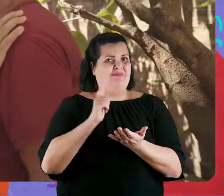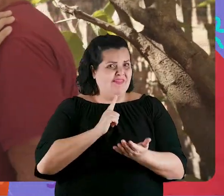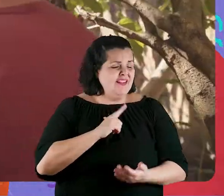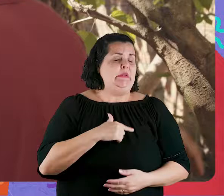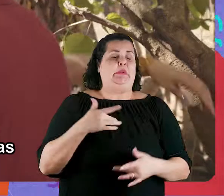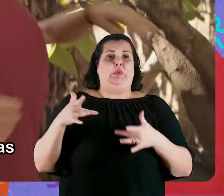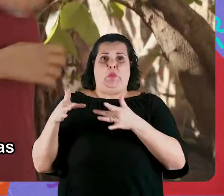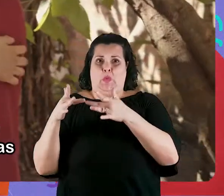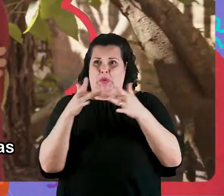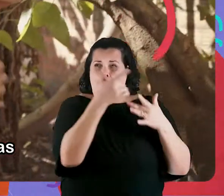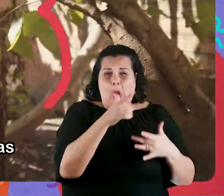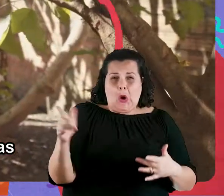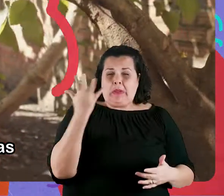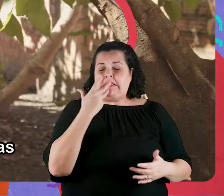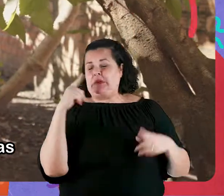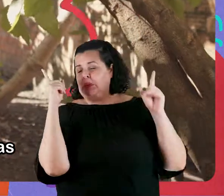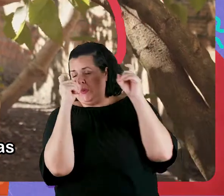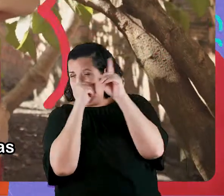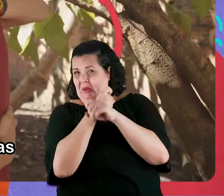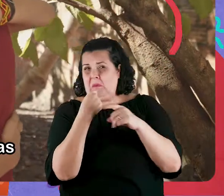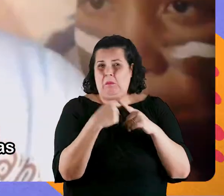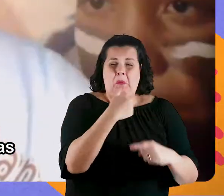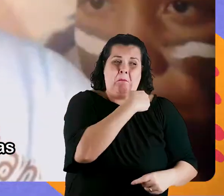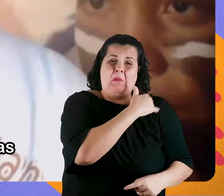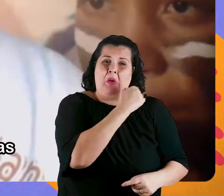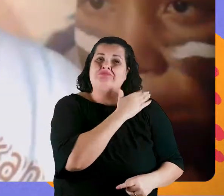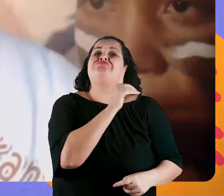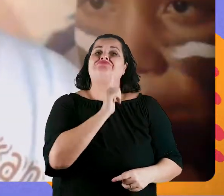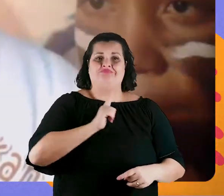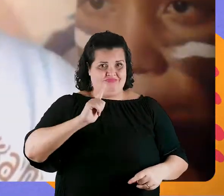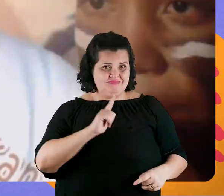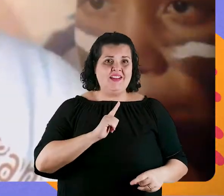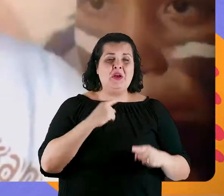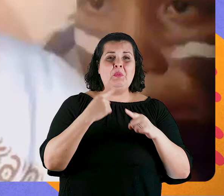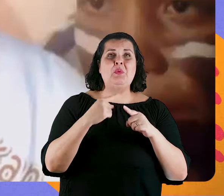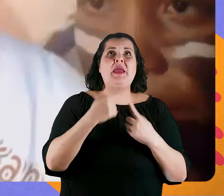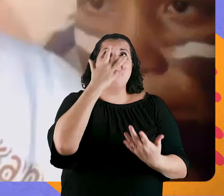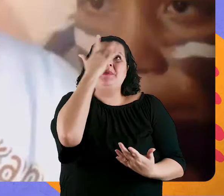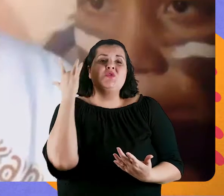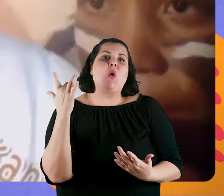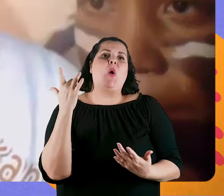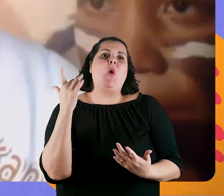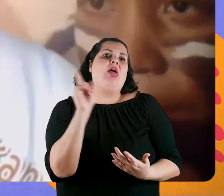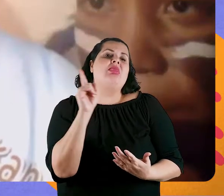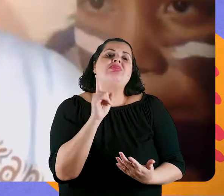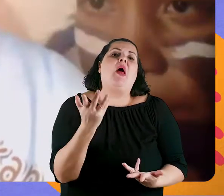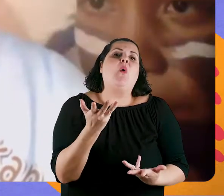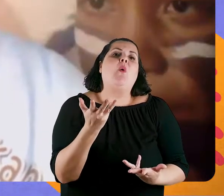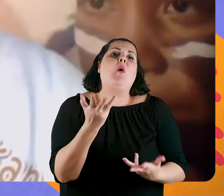o preconceito. O fato é que a escola não considera os indígenas que vivem em contexto urbano, não